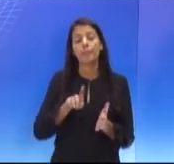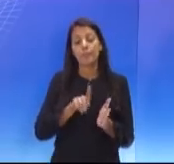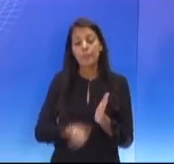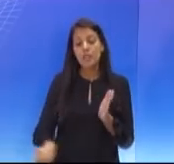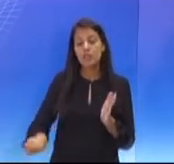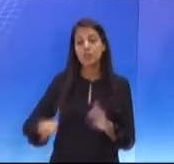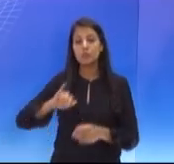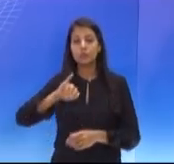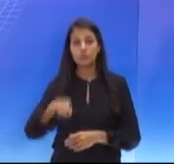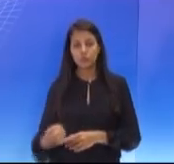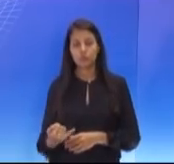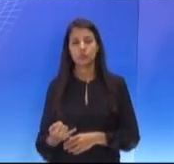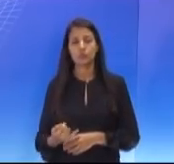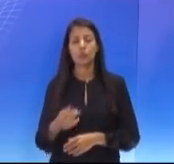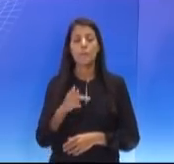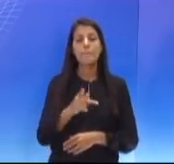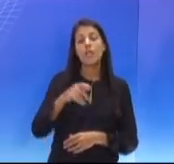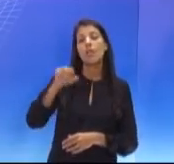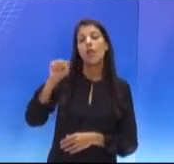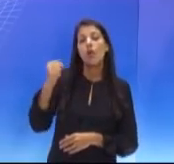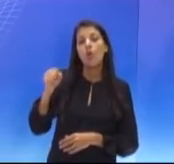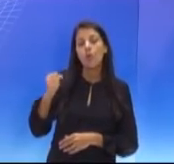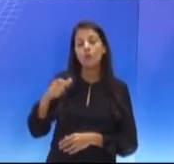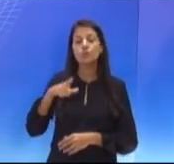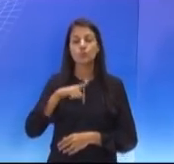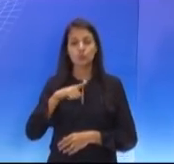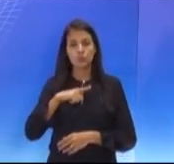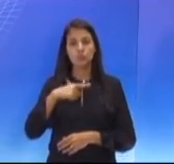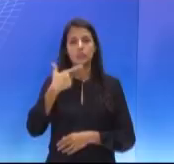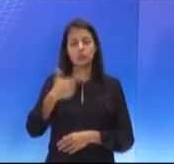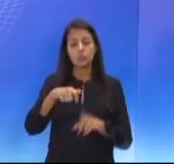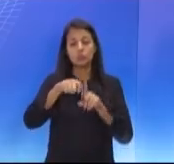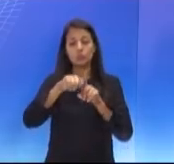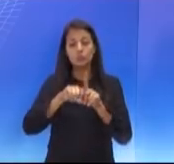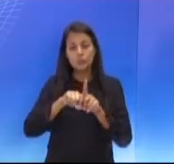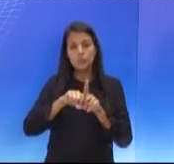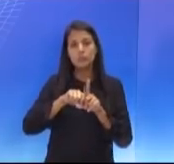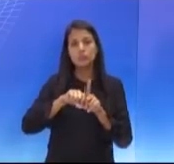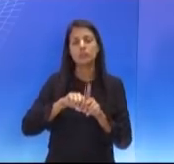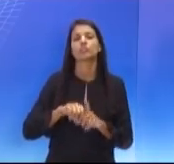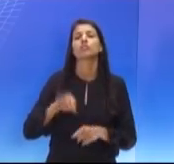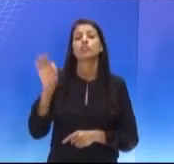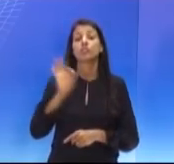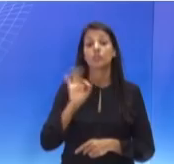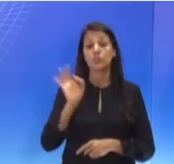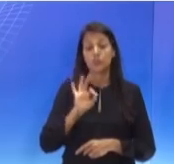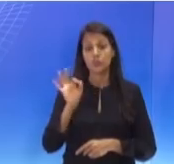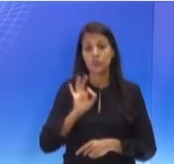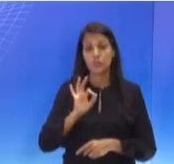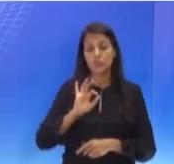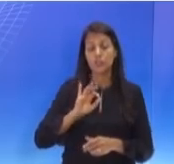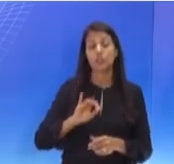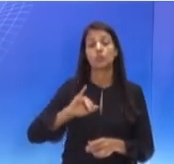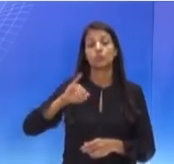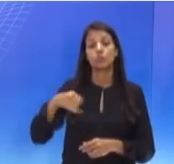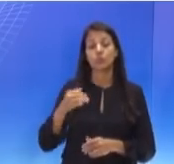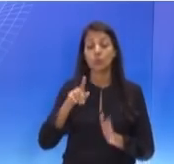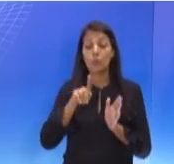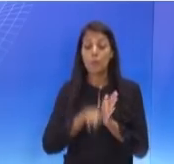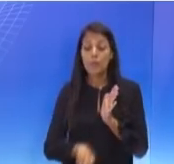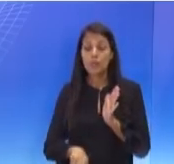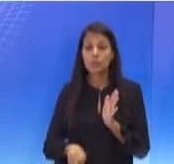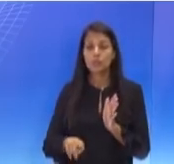ele teria de desconto. Então, P8 vai ser a parcela dividida pelo juro elevado